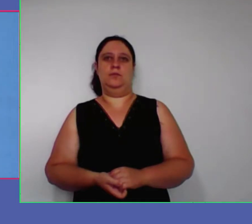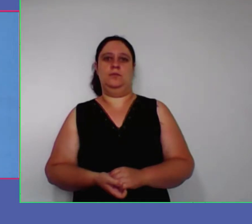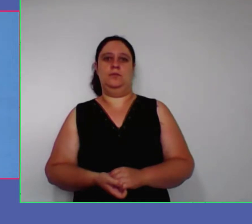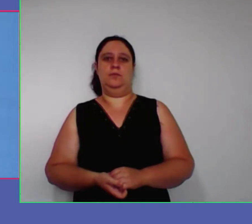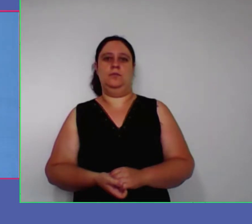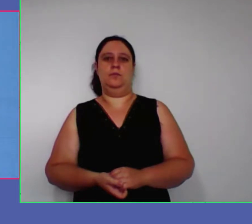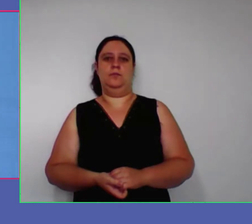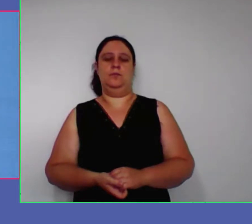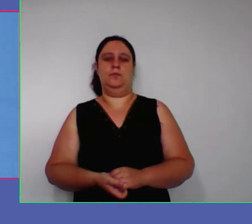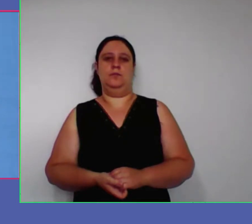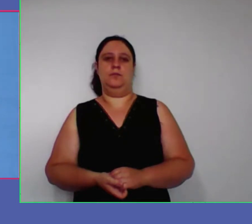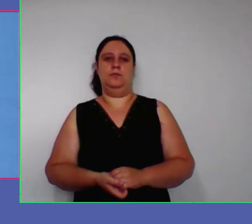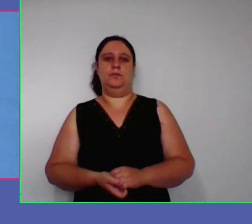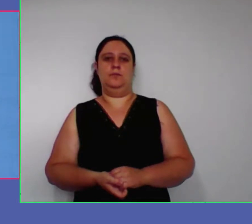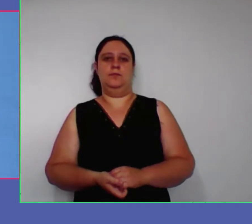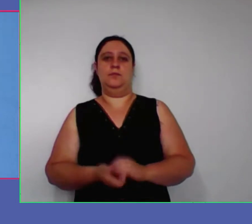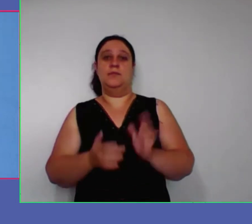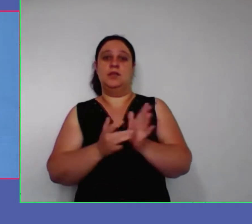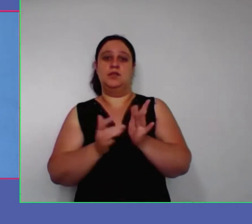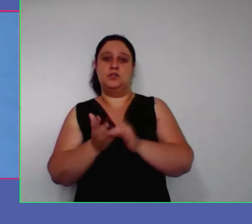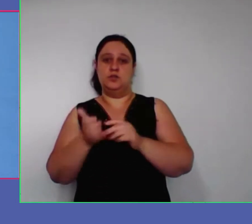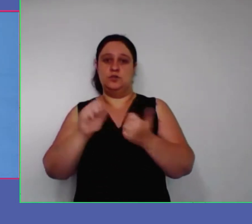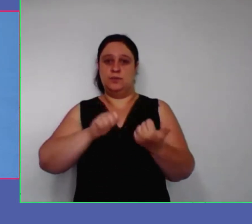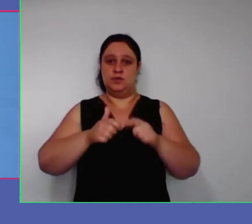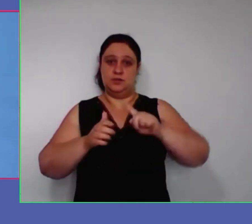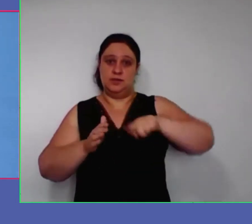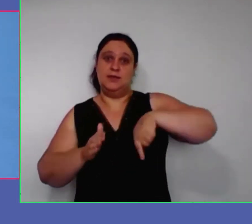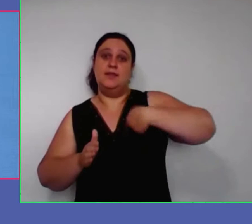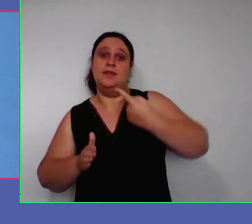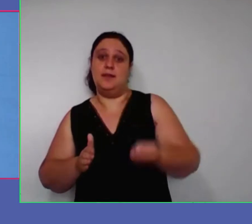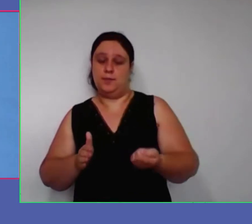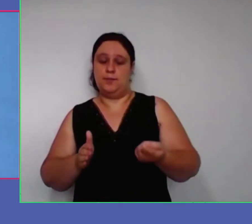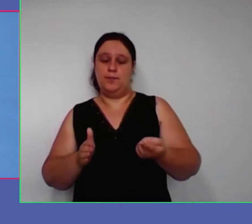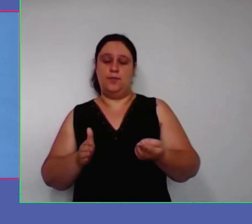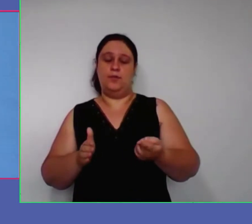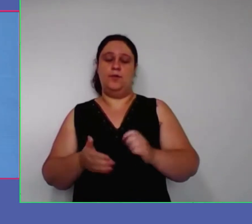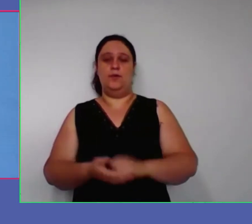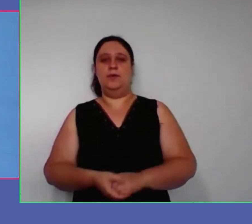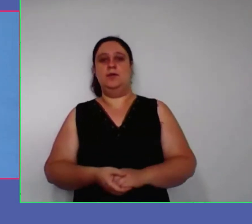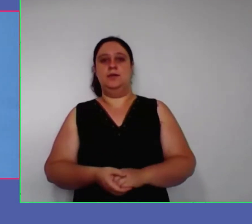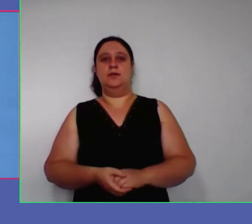depois do batismo de Jesus, de 32 até 34,